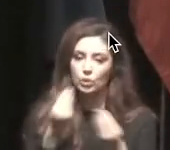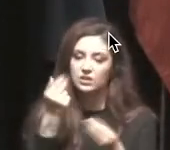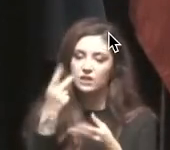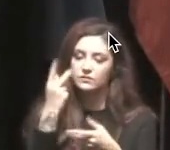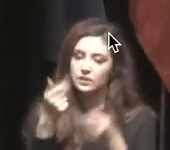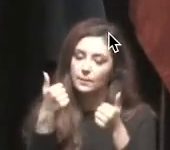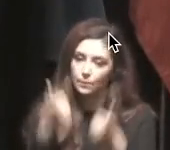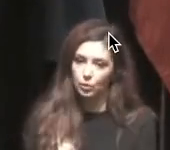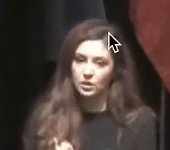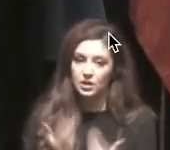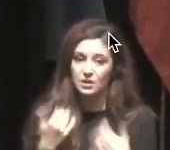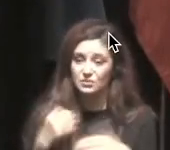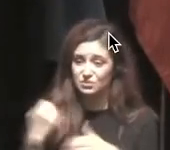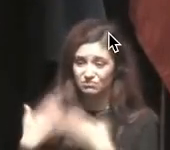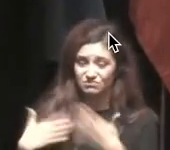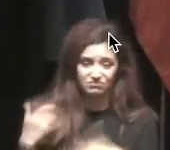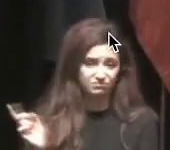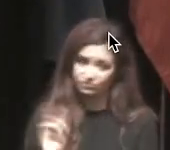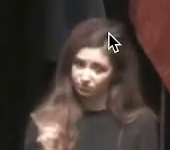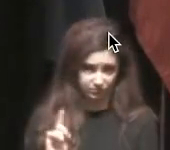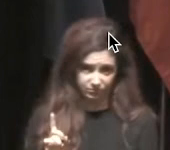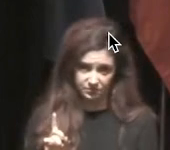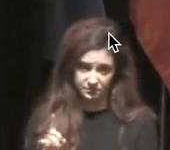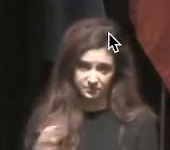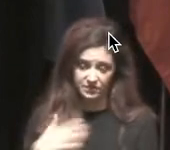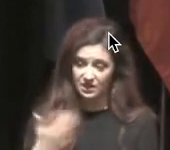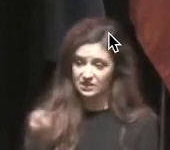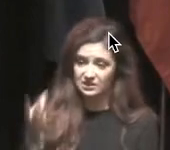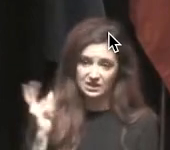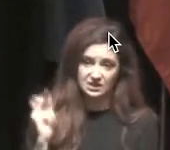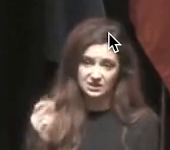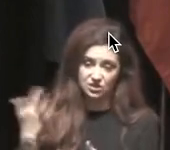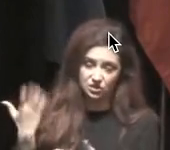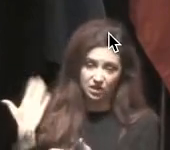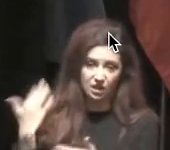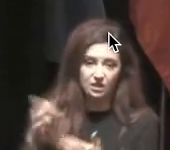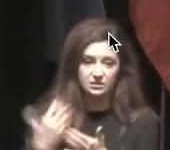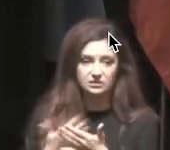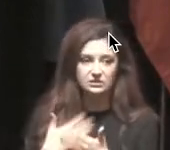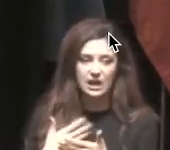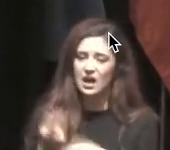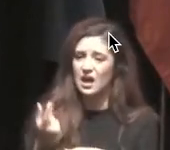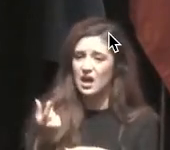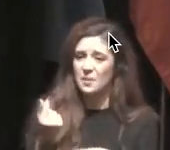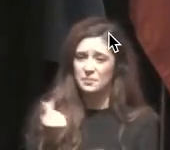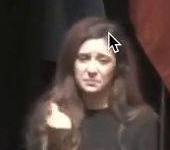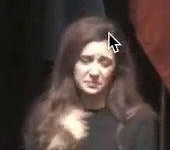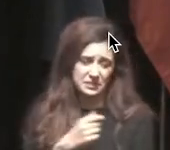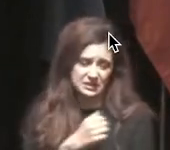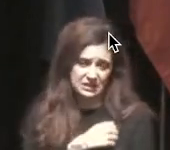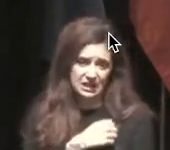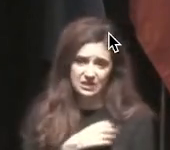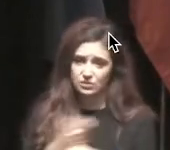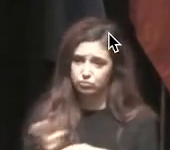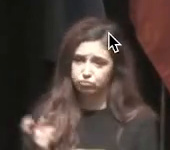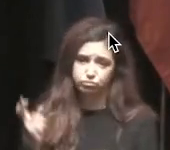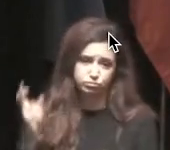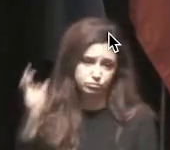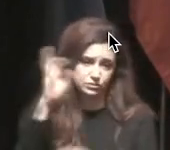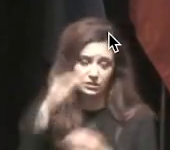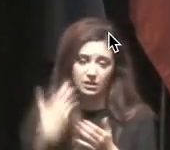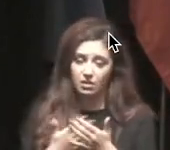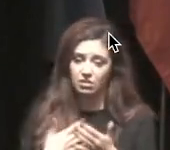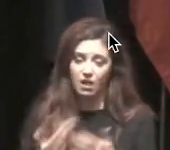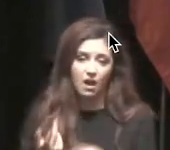vida. Mas não é isso que está a acontecer em Lisboa. Nestes últimos 3 anos, os preços da habitação continuam a aumentar e cada vez mais pessoas não conseguem morar em